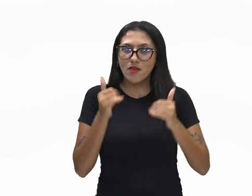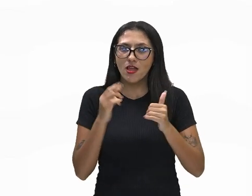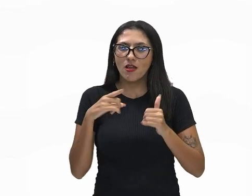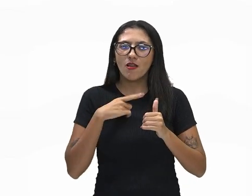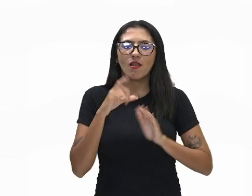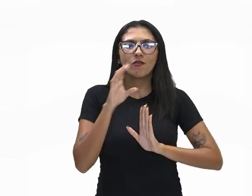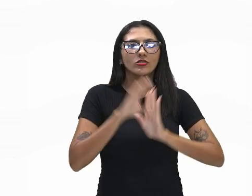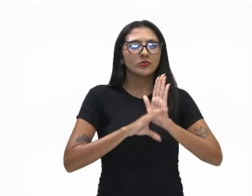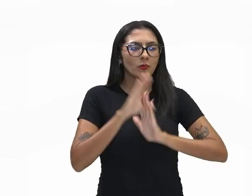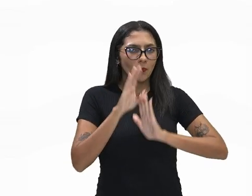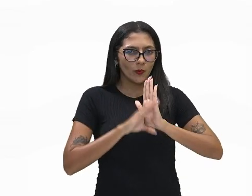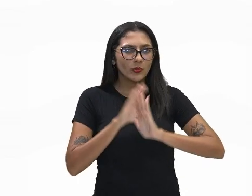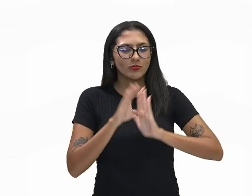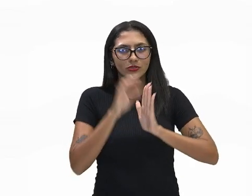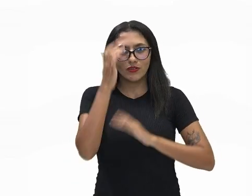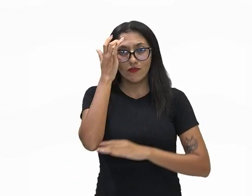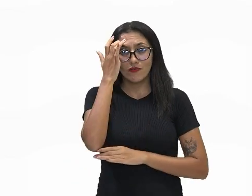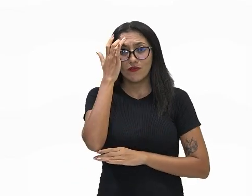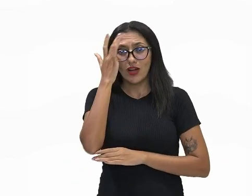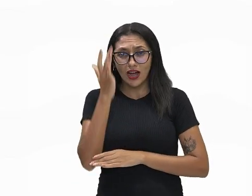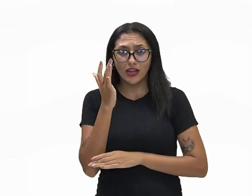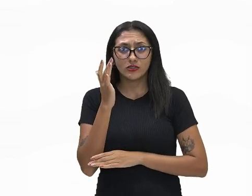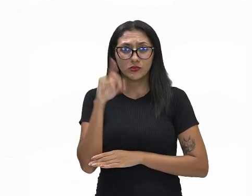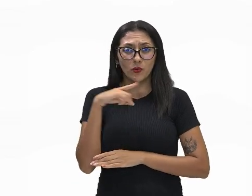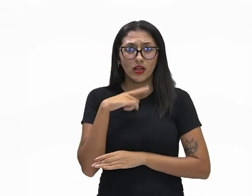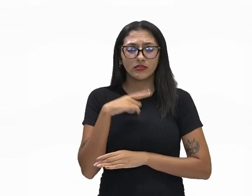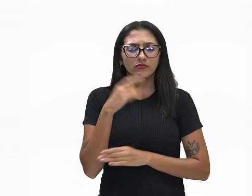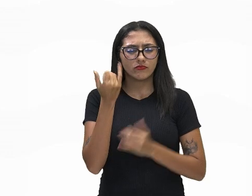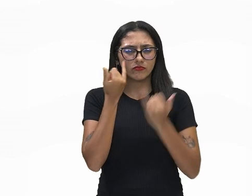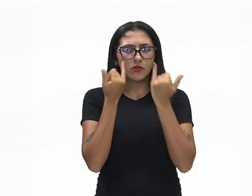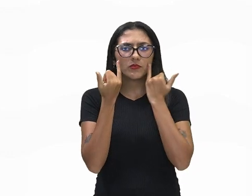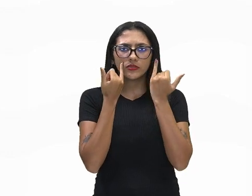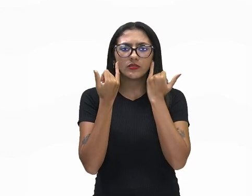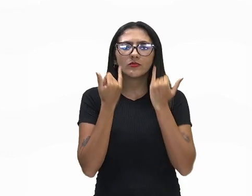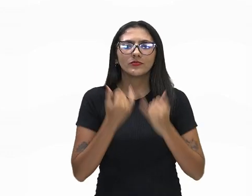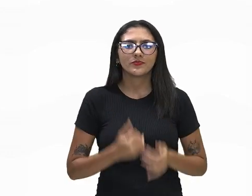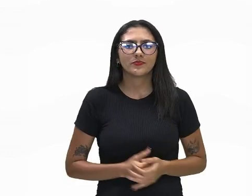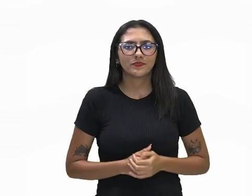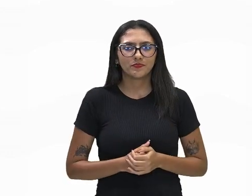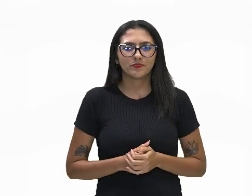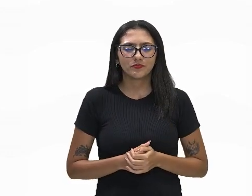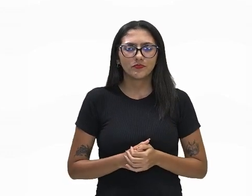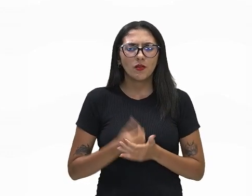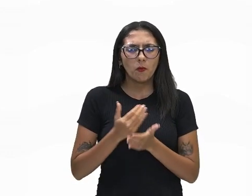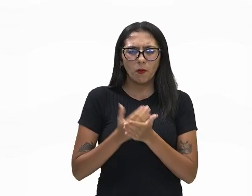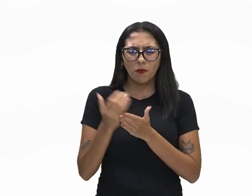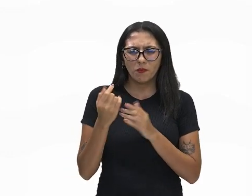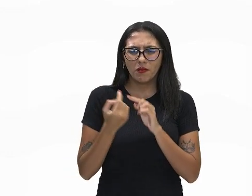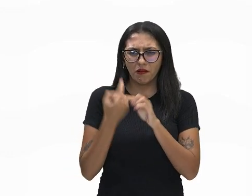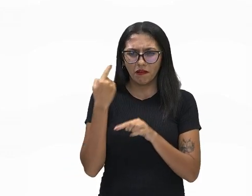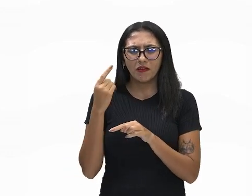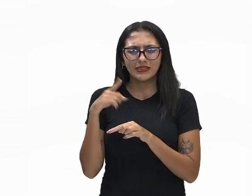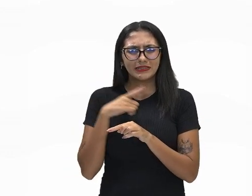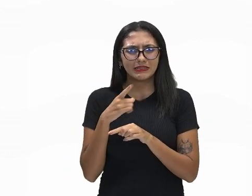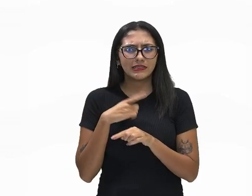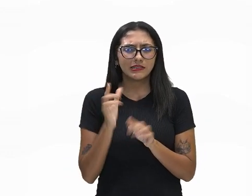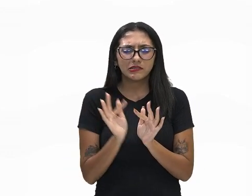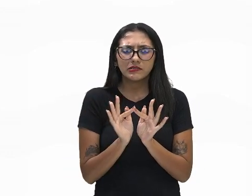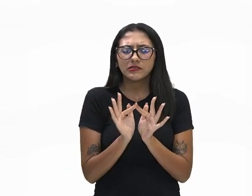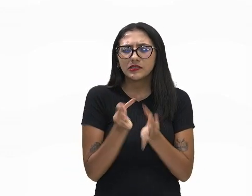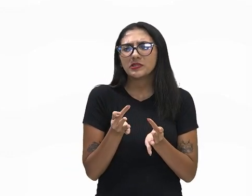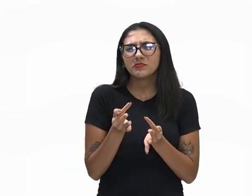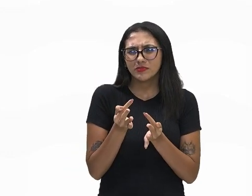ficar mais tranquila essa informação para a gente, no início esses jogos eletrônicos eles eram bastante simples,